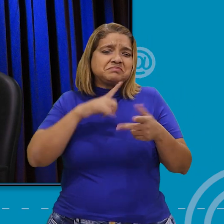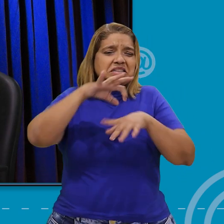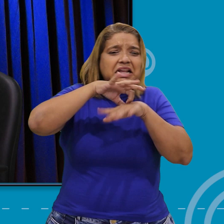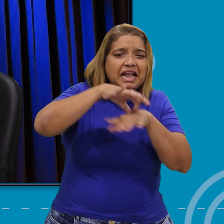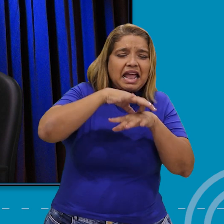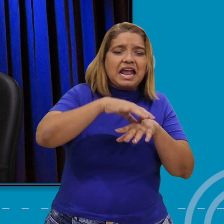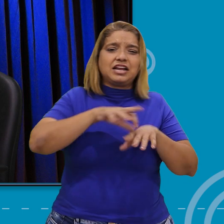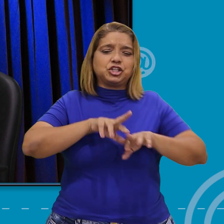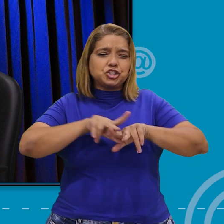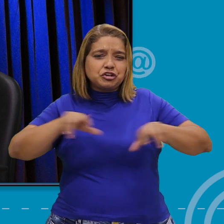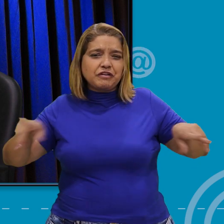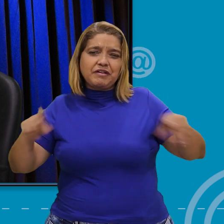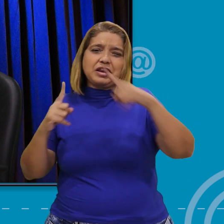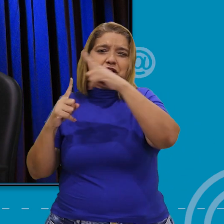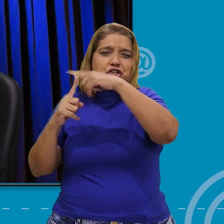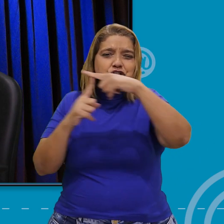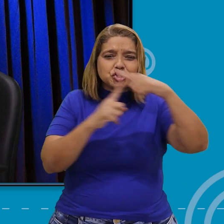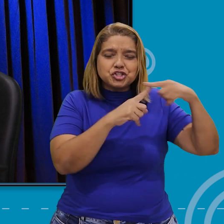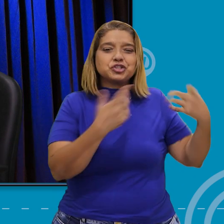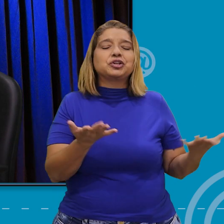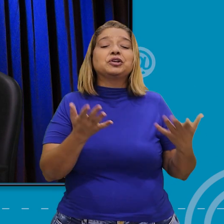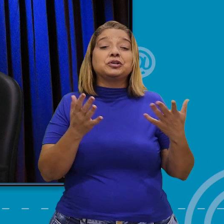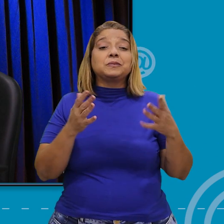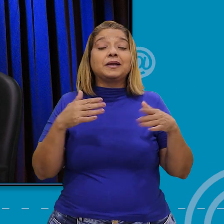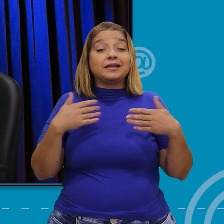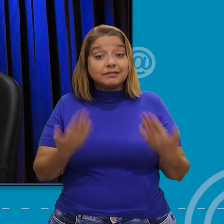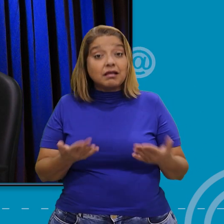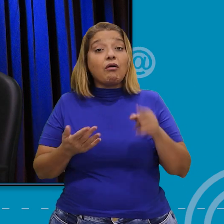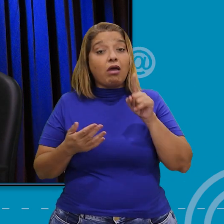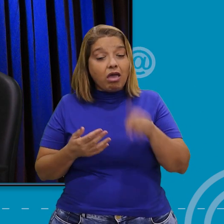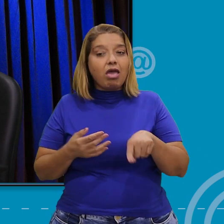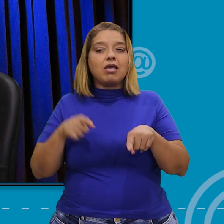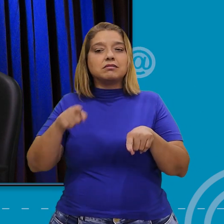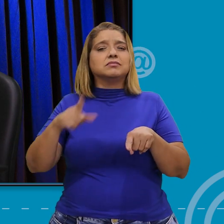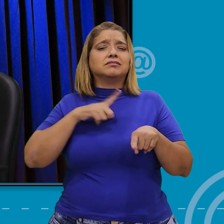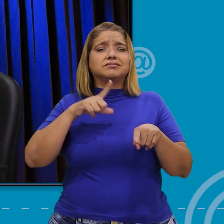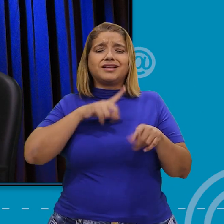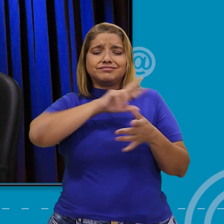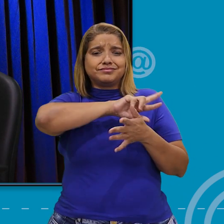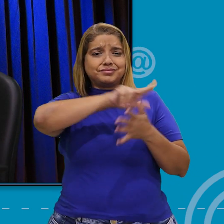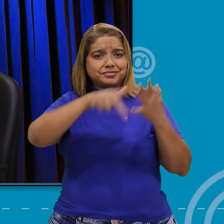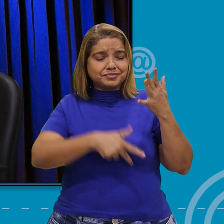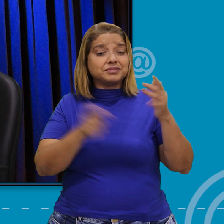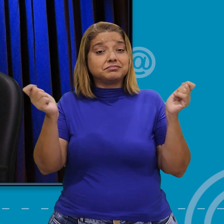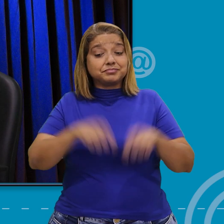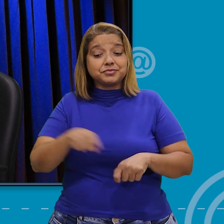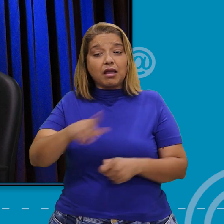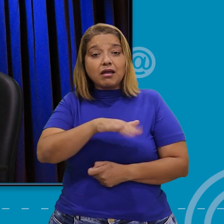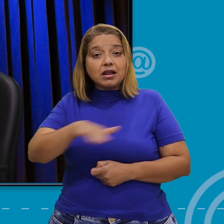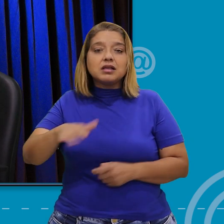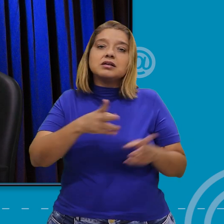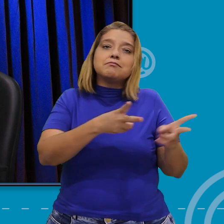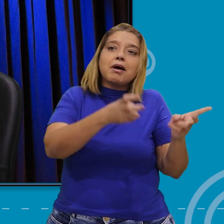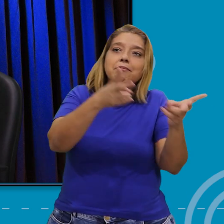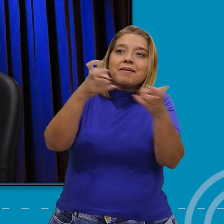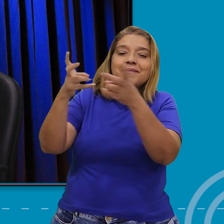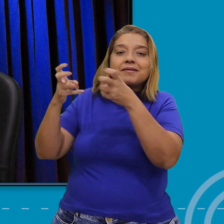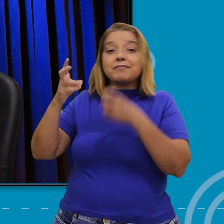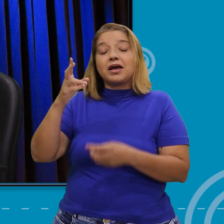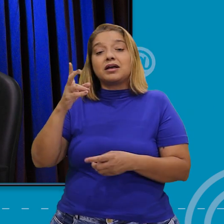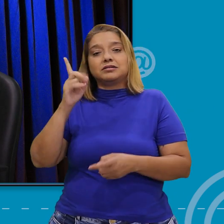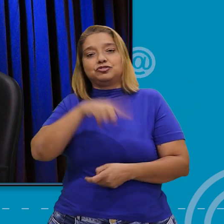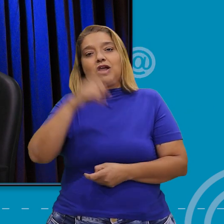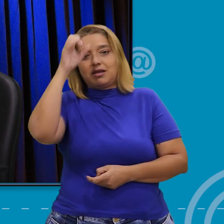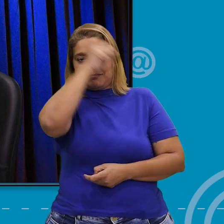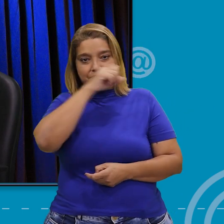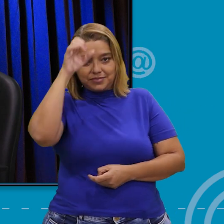a gente trabalha carnes, diferentes cortes, diferentes tipos. Então, é um horizonte todo que a criança começa ali a descobrir.